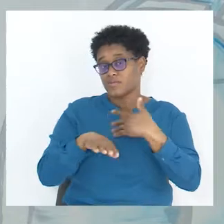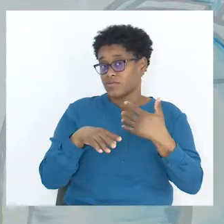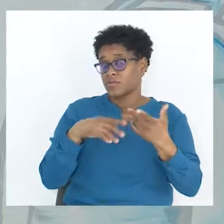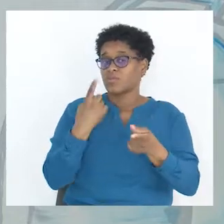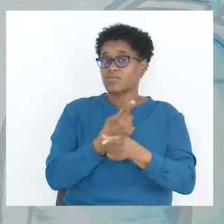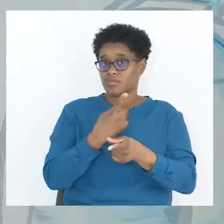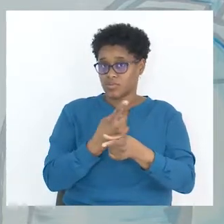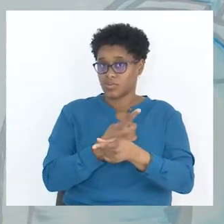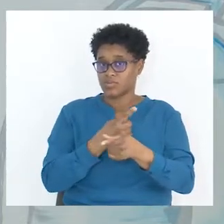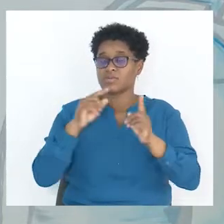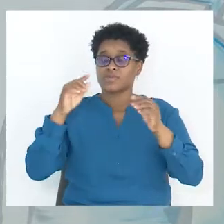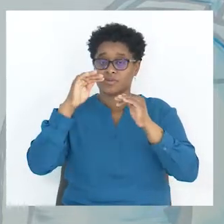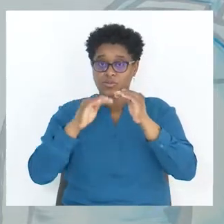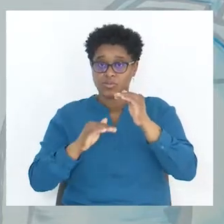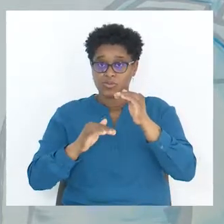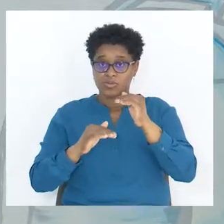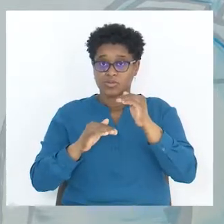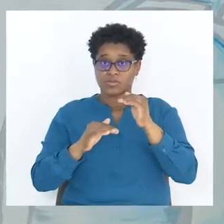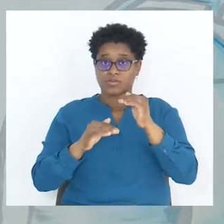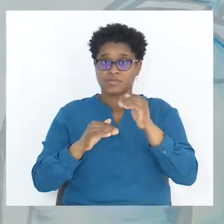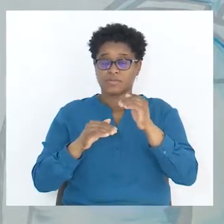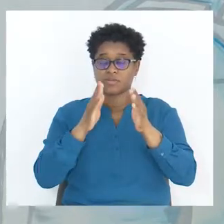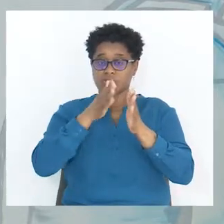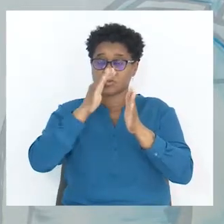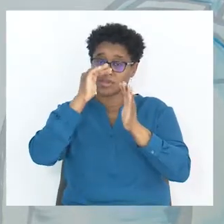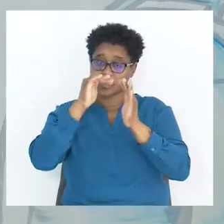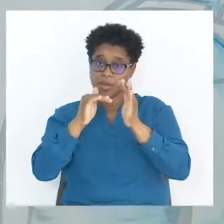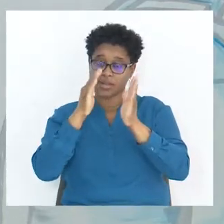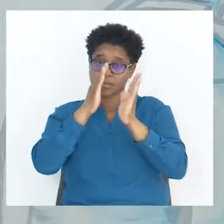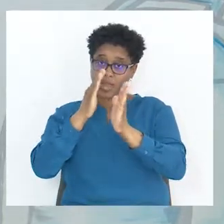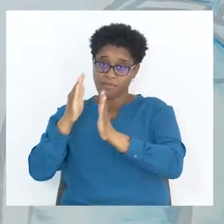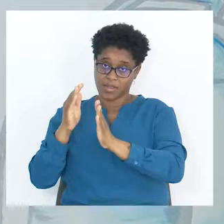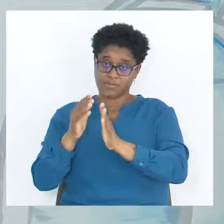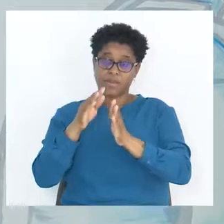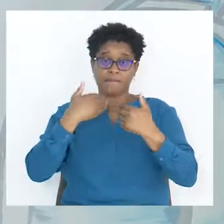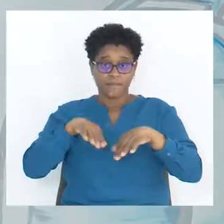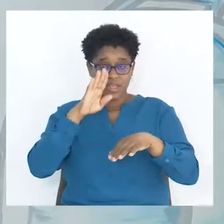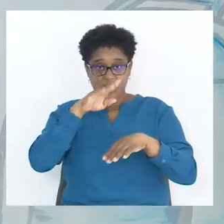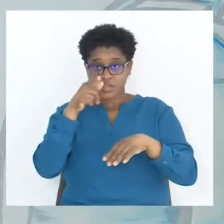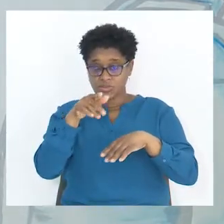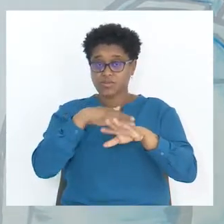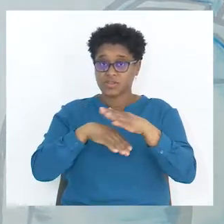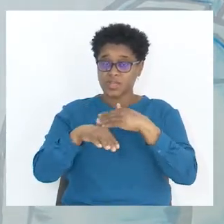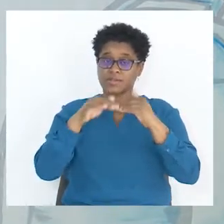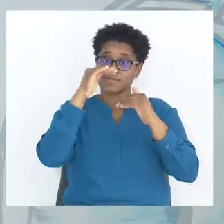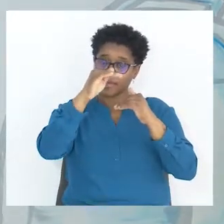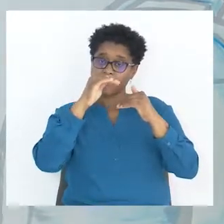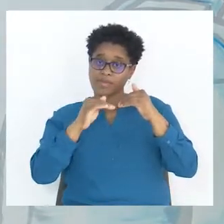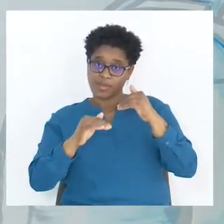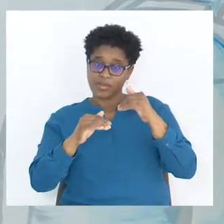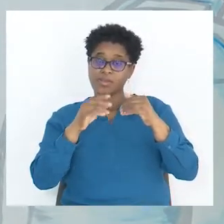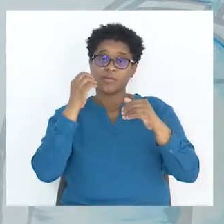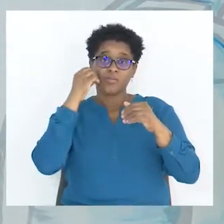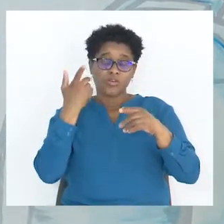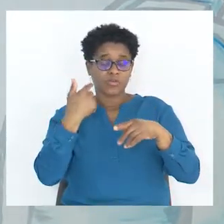aquilo com diminuição da divisão das partes. Então, se tu fizeres essa divisão como deve ser, então aquilo fica